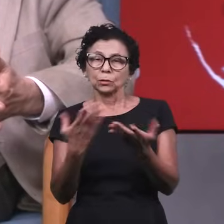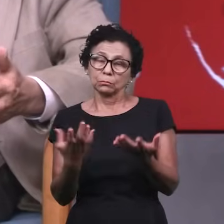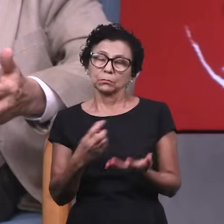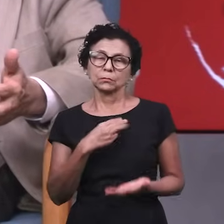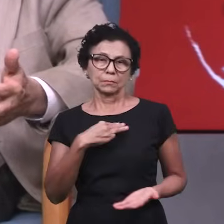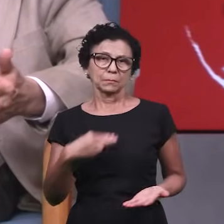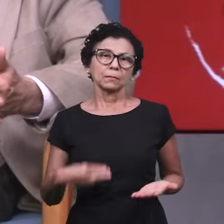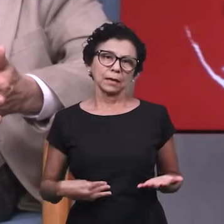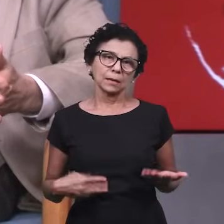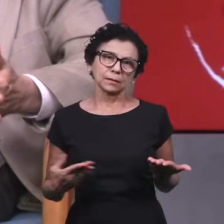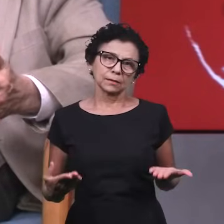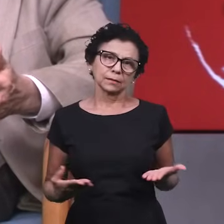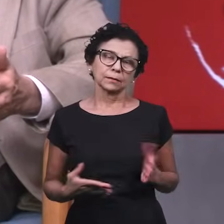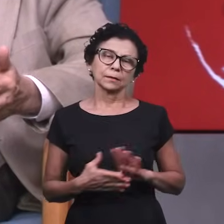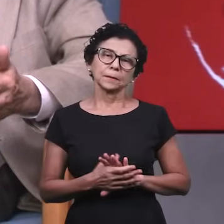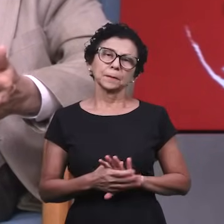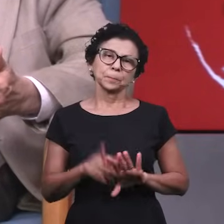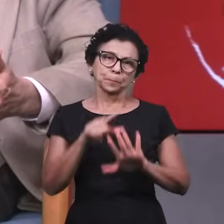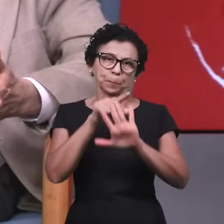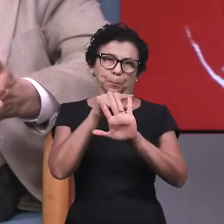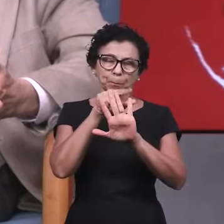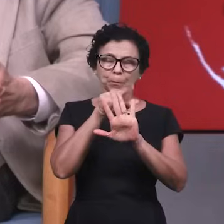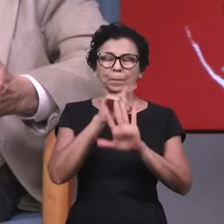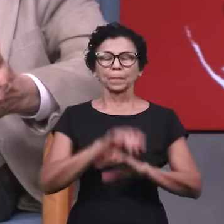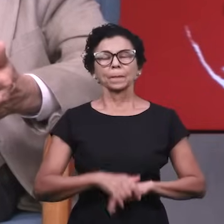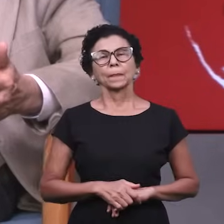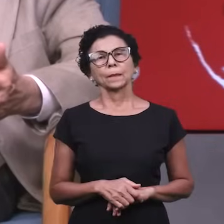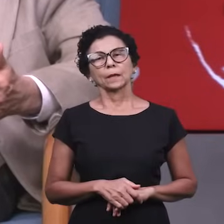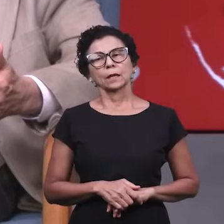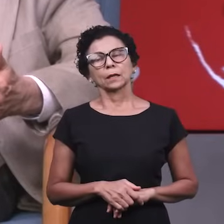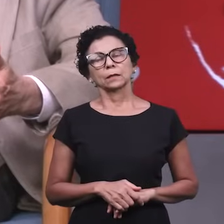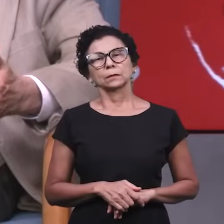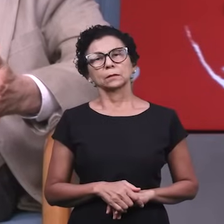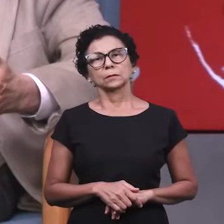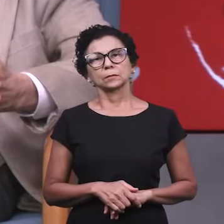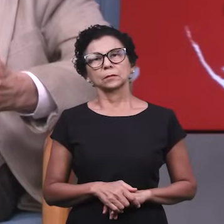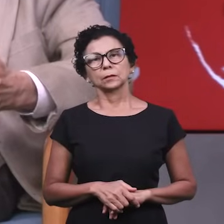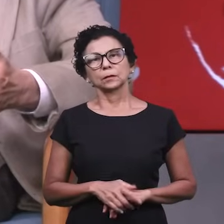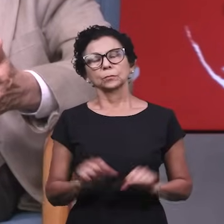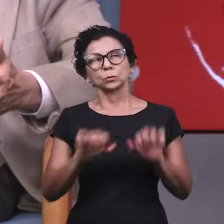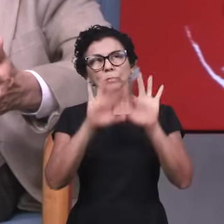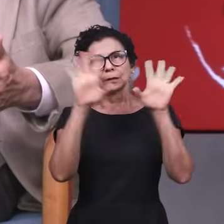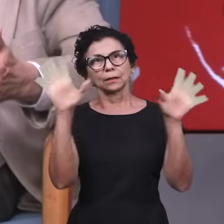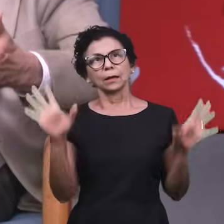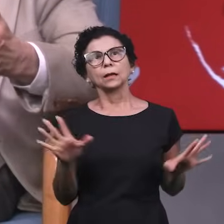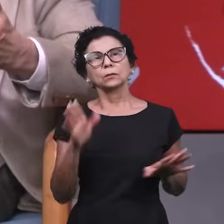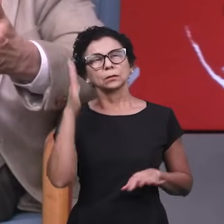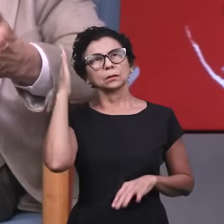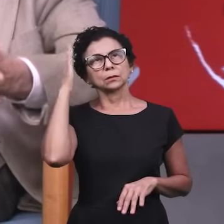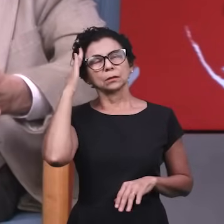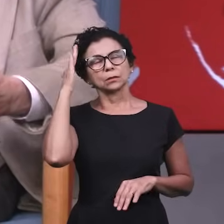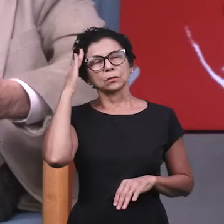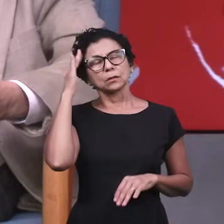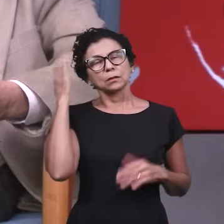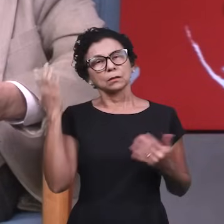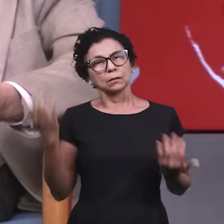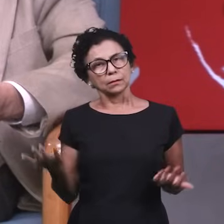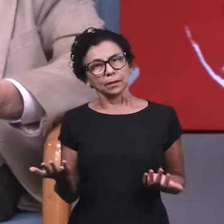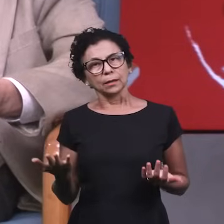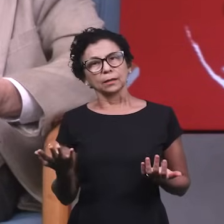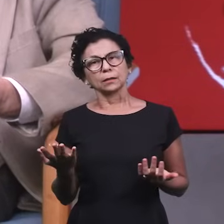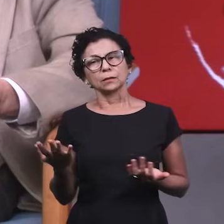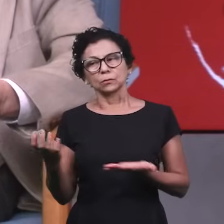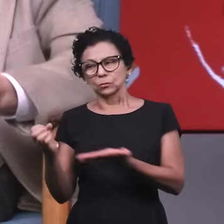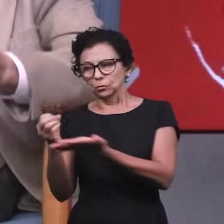mestre, que é o exemplo claro disso dentro da Bíblia, dentro daquilo que foi no